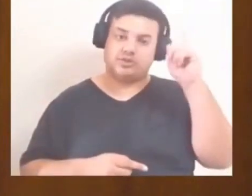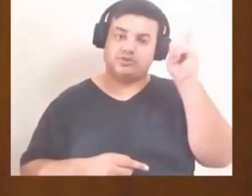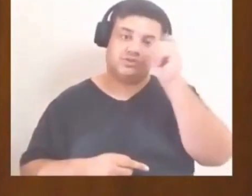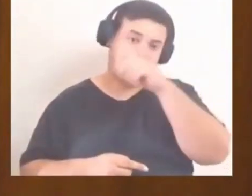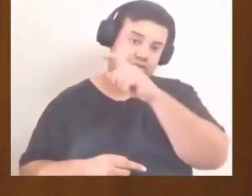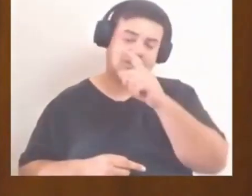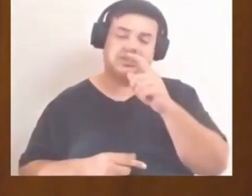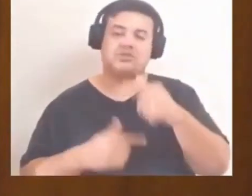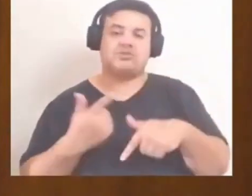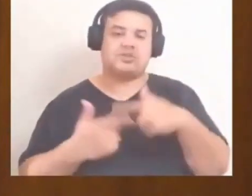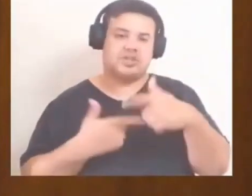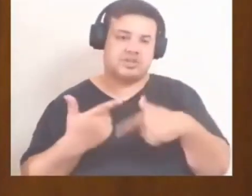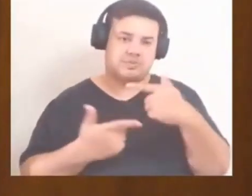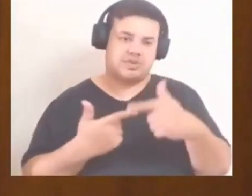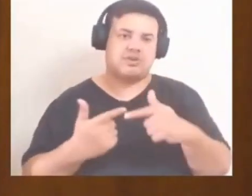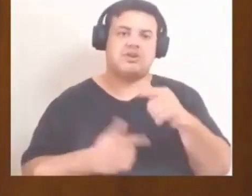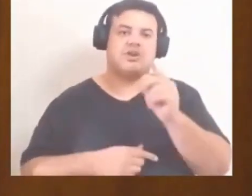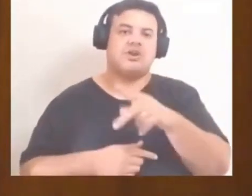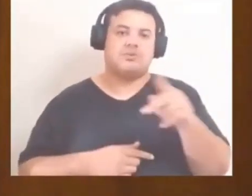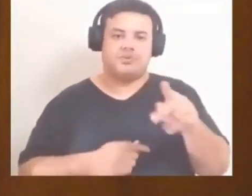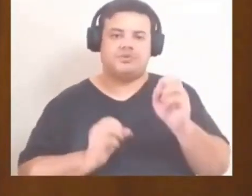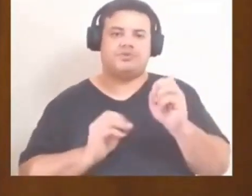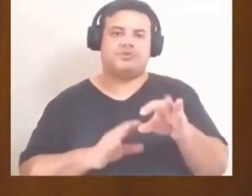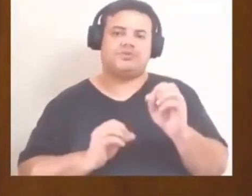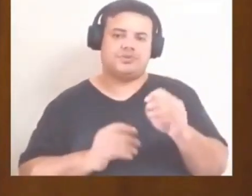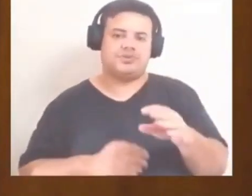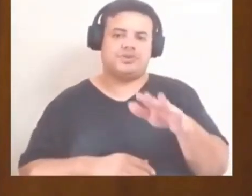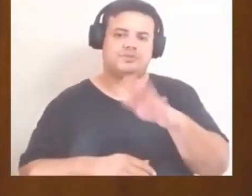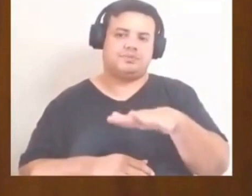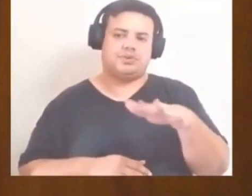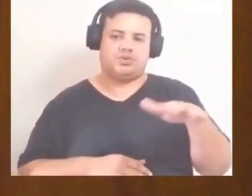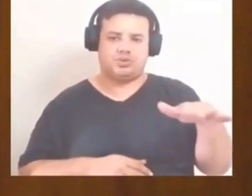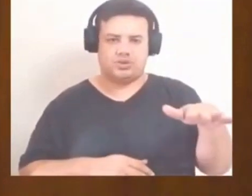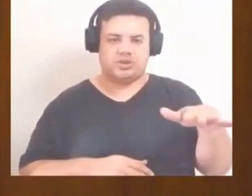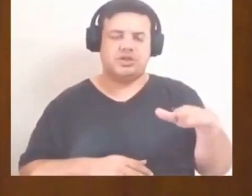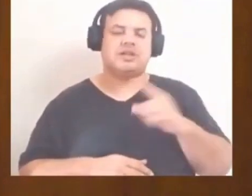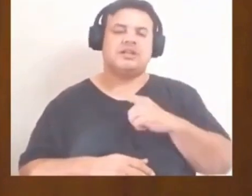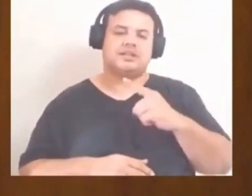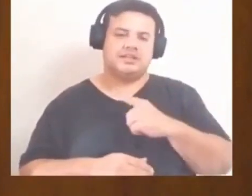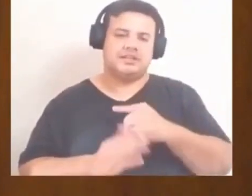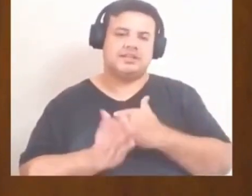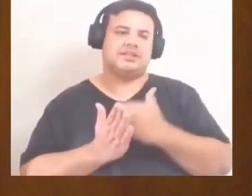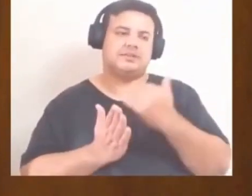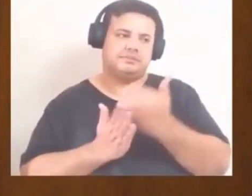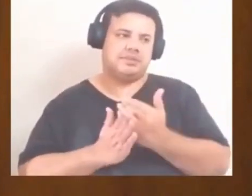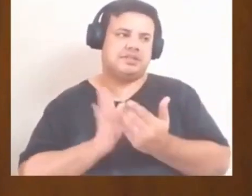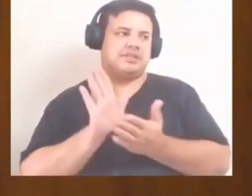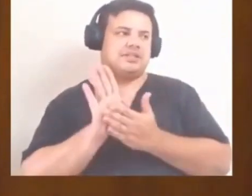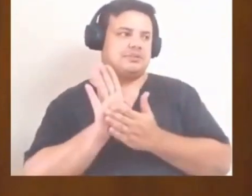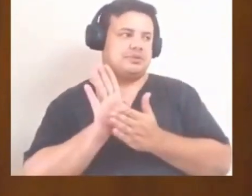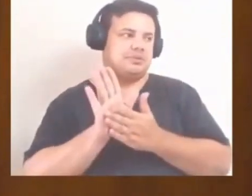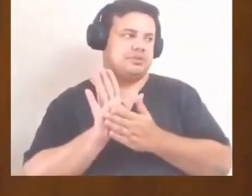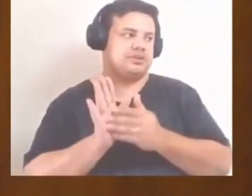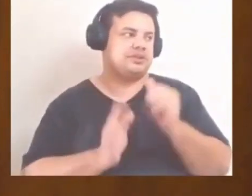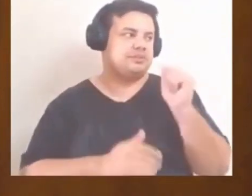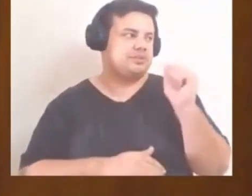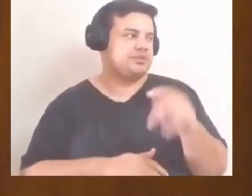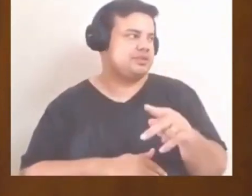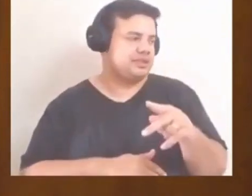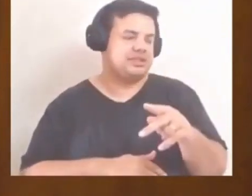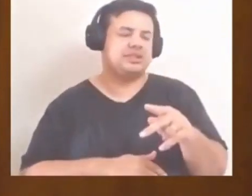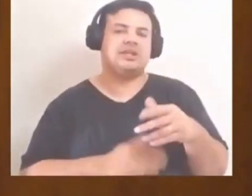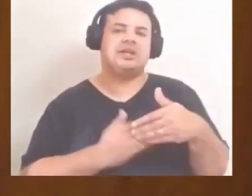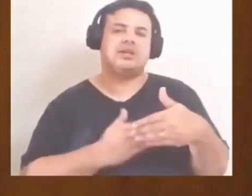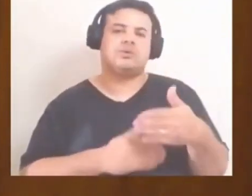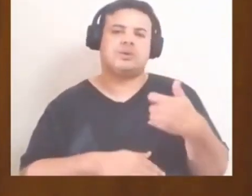com os alunos menores e também tem as demais servidoras que Nessa proposta só vão poder se aposentar após os sessenta e dois anos